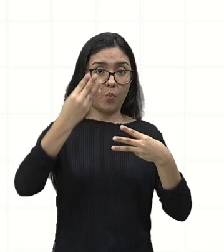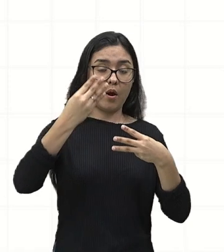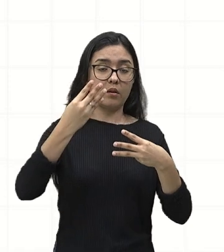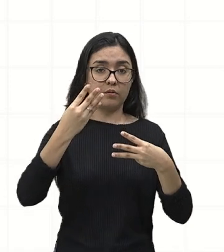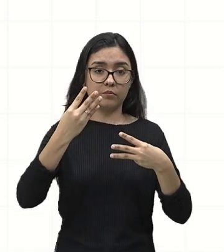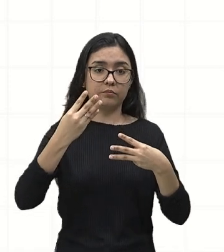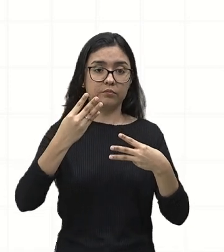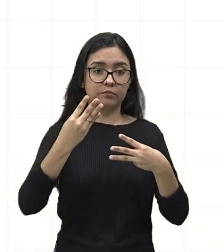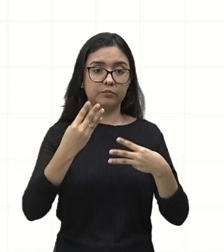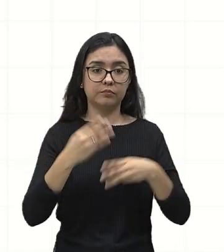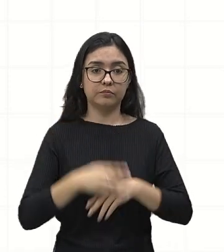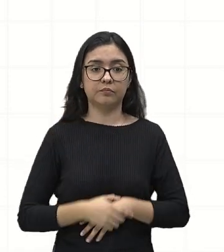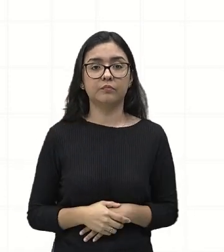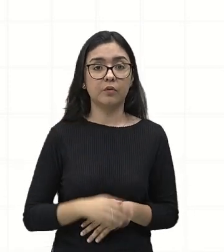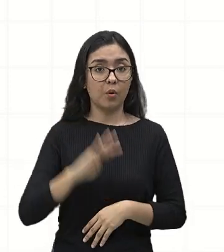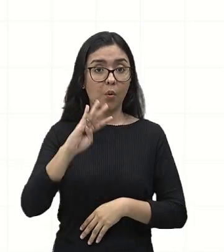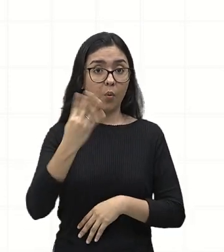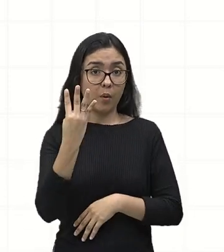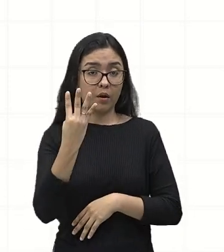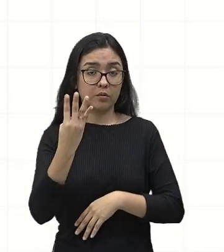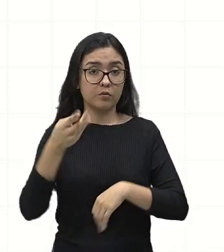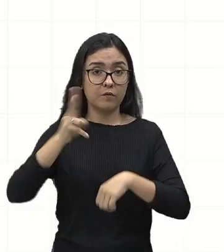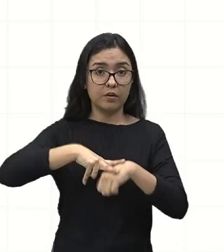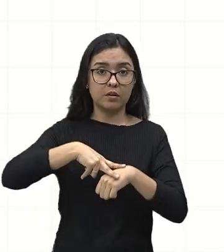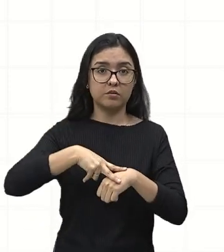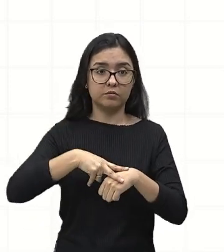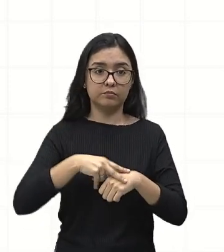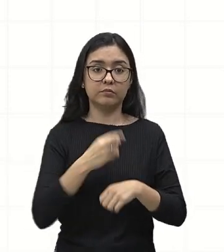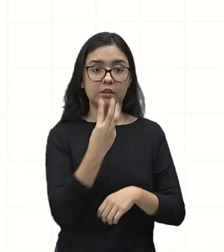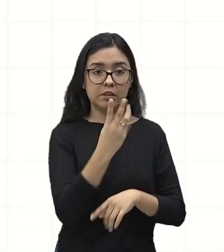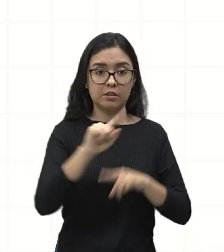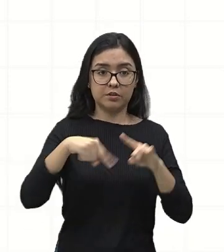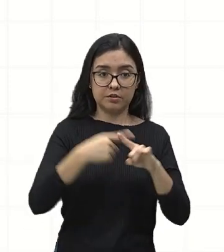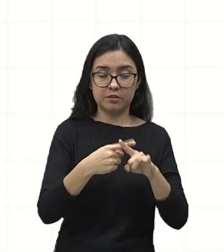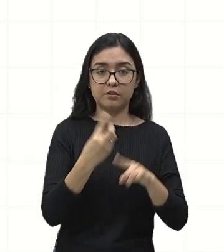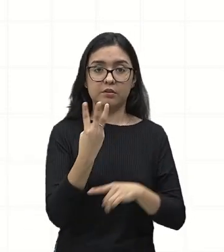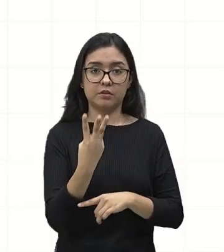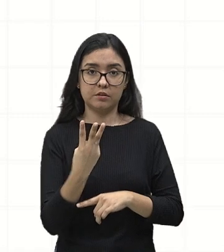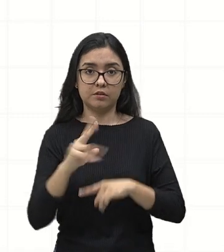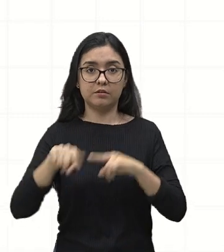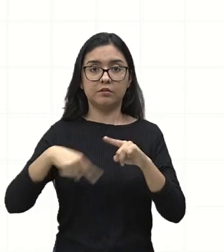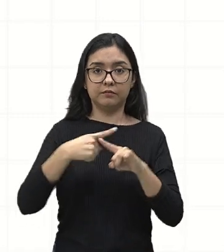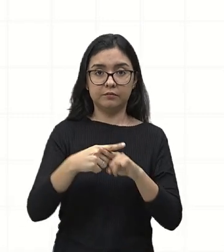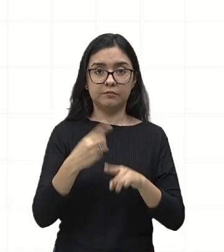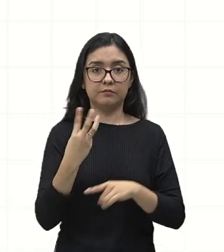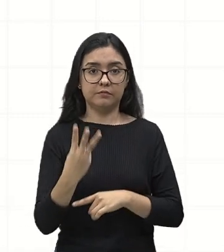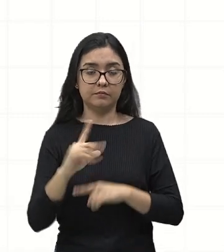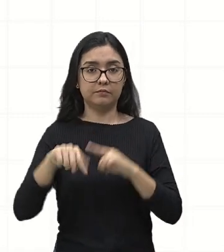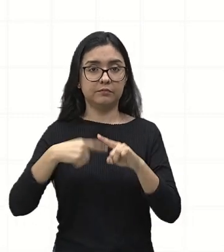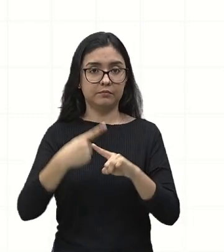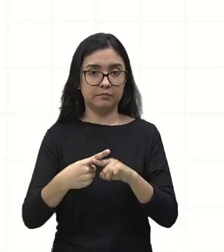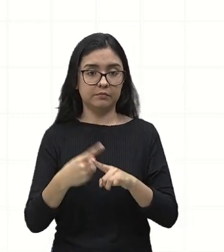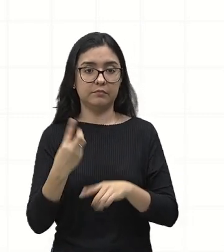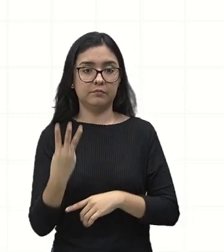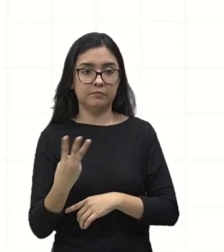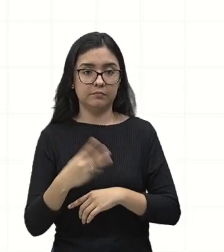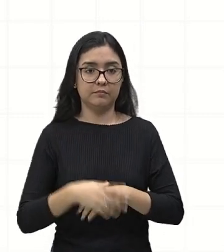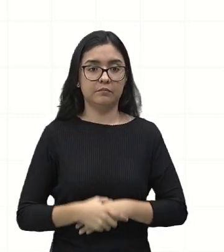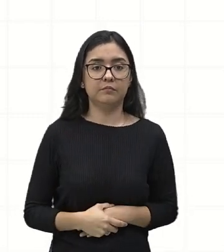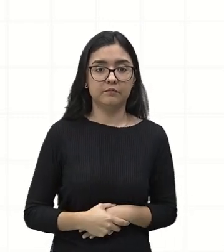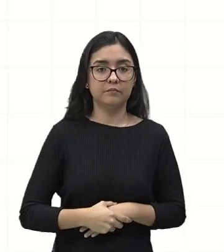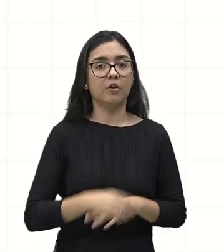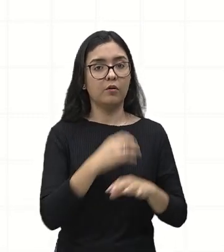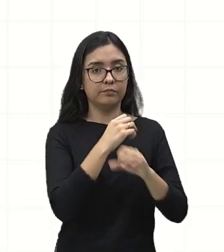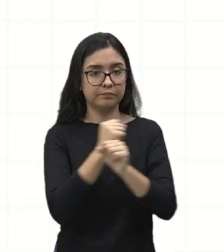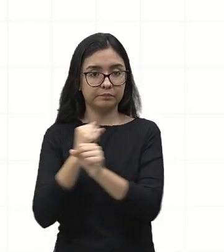ser multiplicado por ele mesmo 4 vezes. 3 vezes 3, 9 vezes 3,